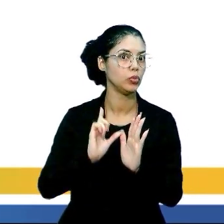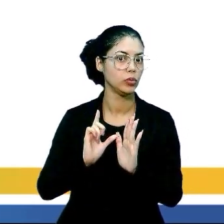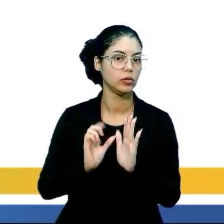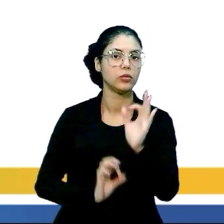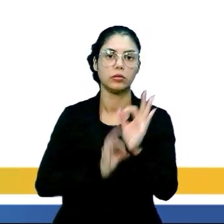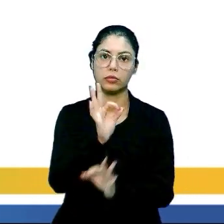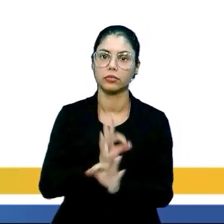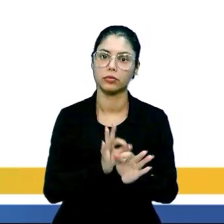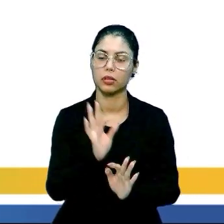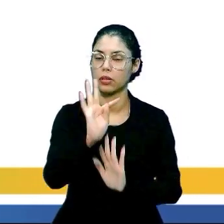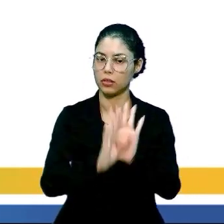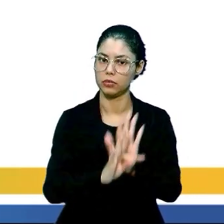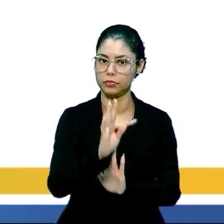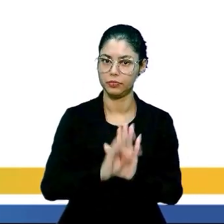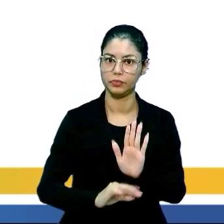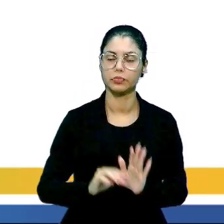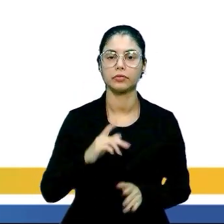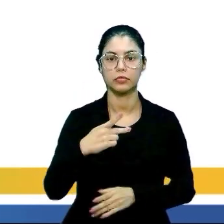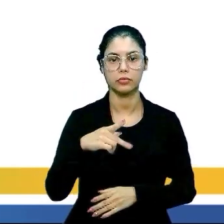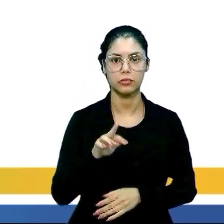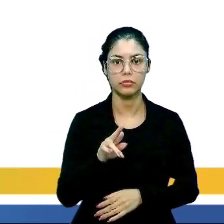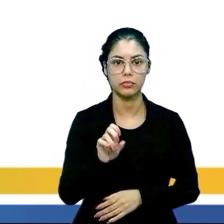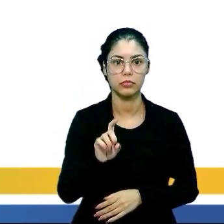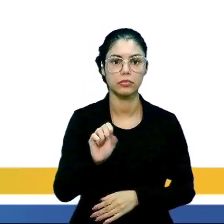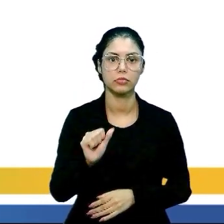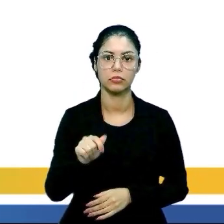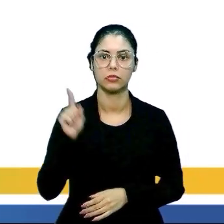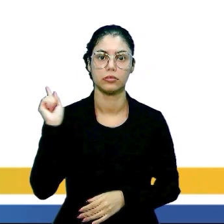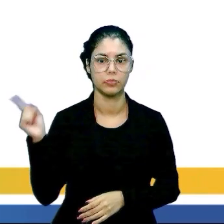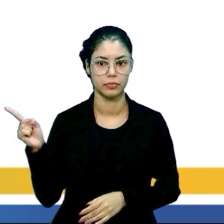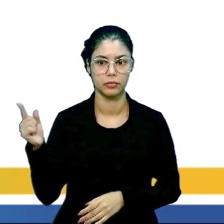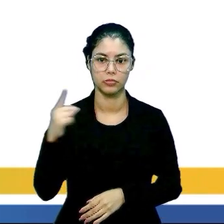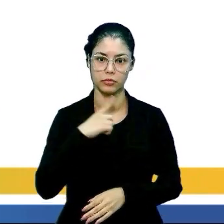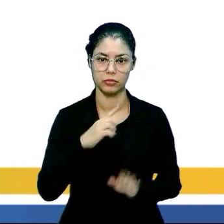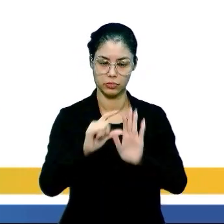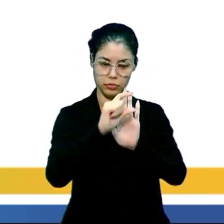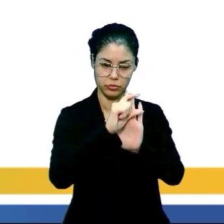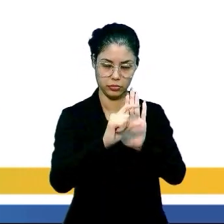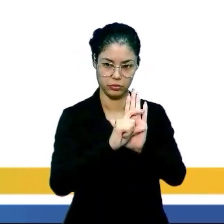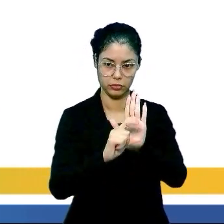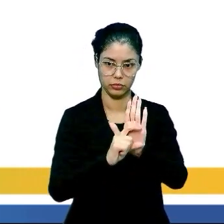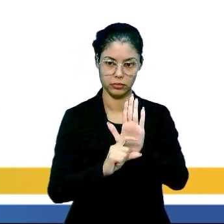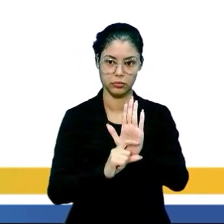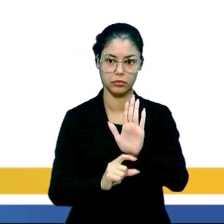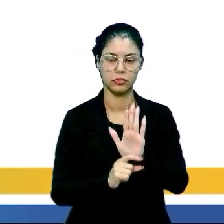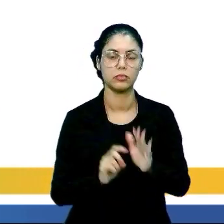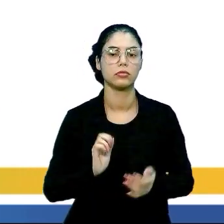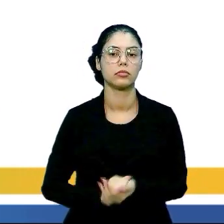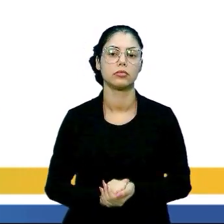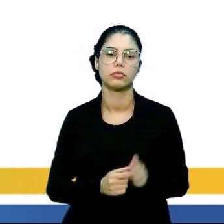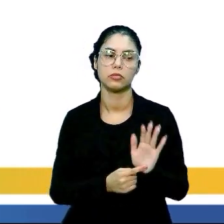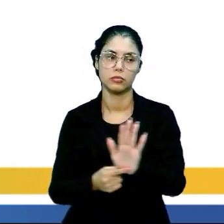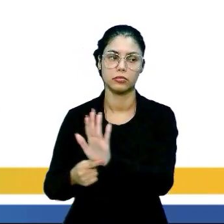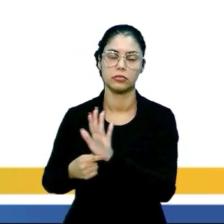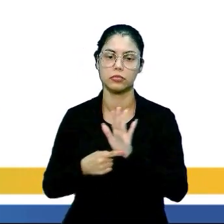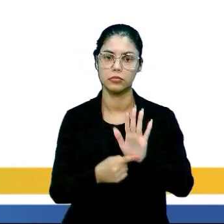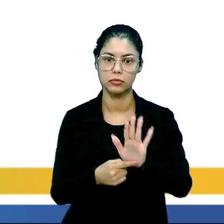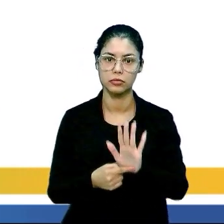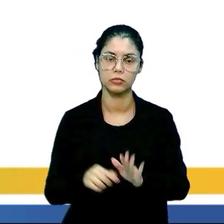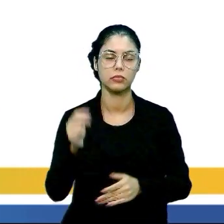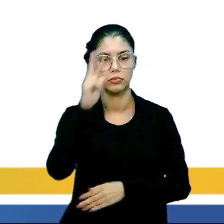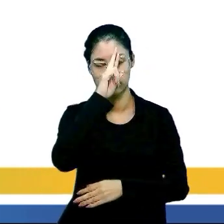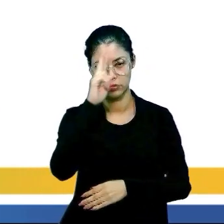uma organização de texto em prosa, aqui não, nós temos uma organização em verso, e aí ele vai retratar